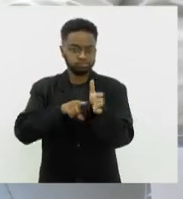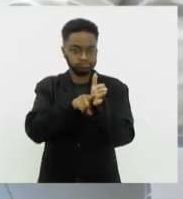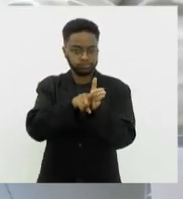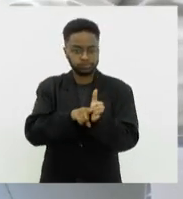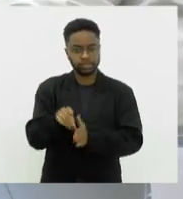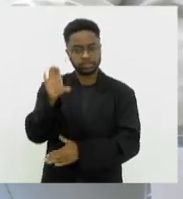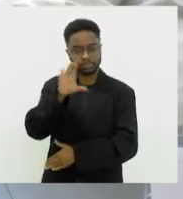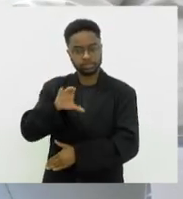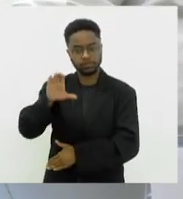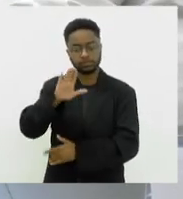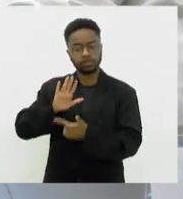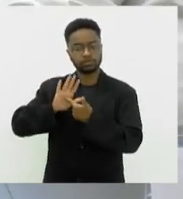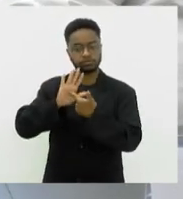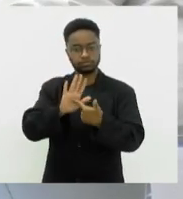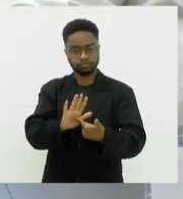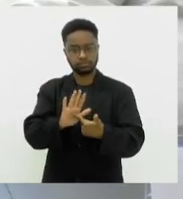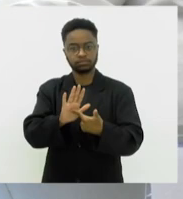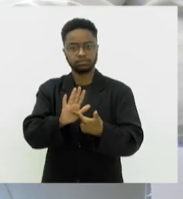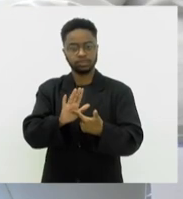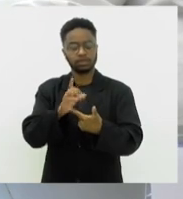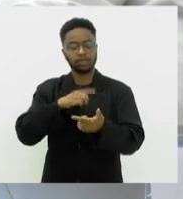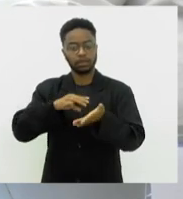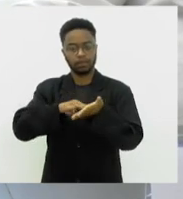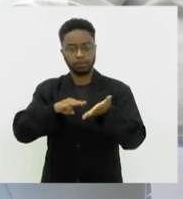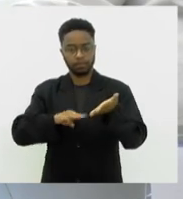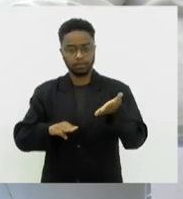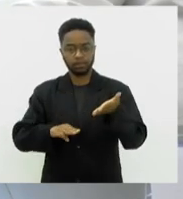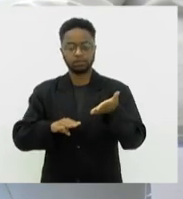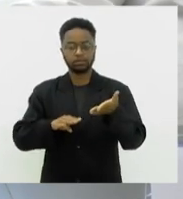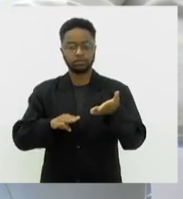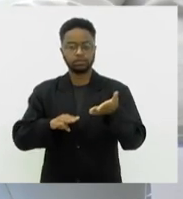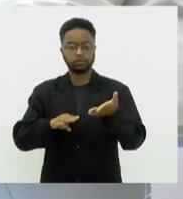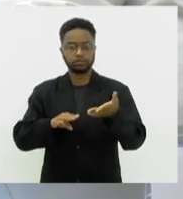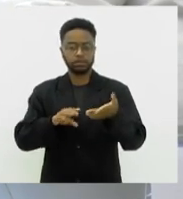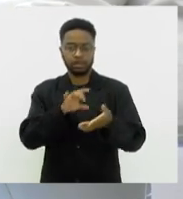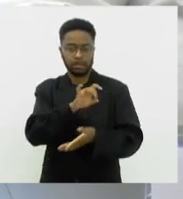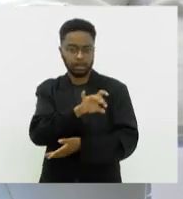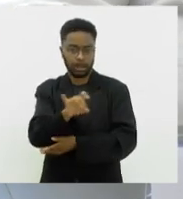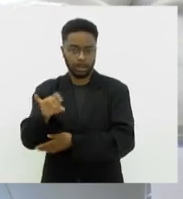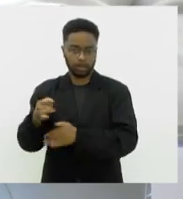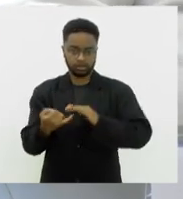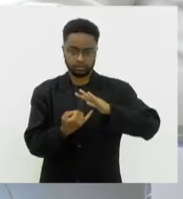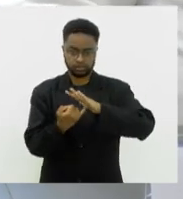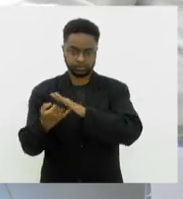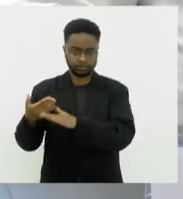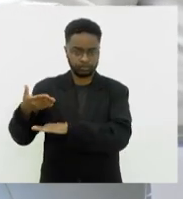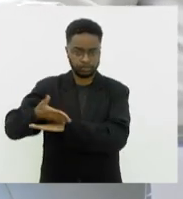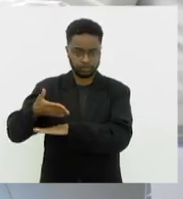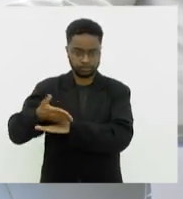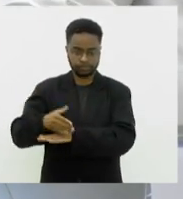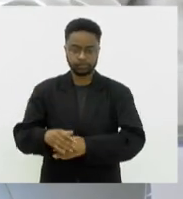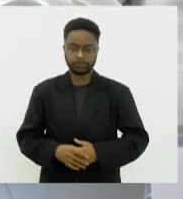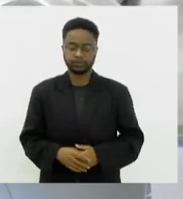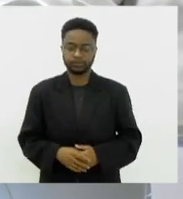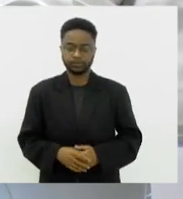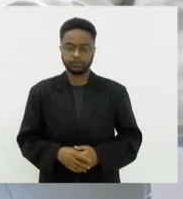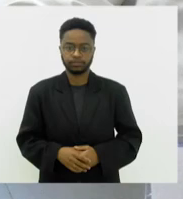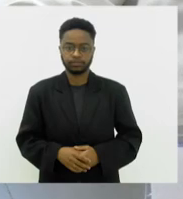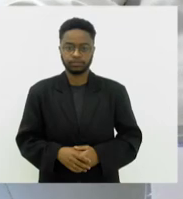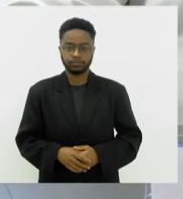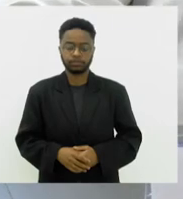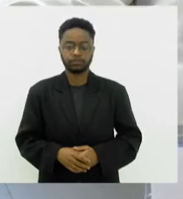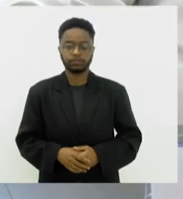científicas fundamentadas em metodologias de cada uma das instituições e aqui gostaríamos de